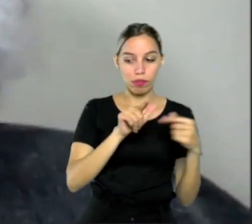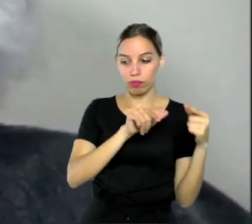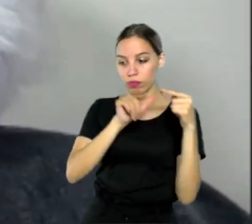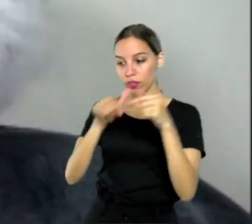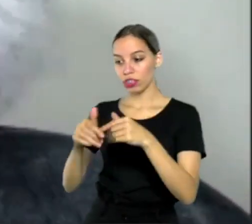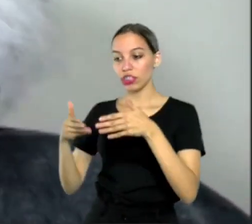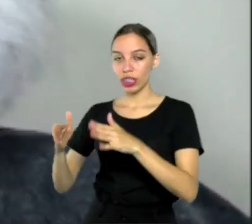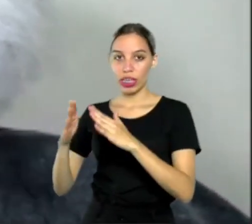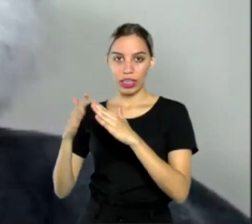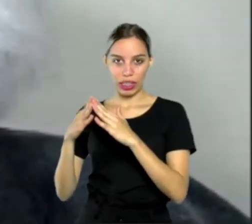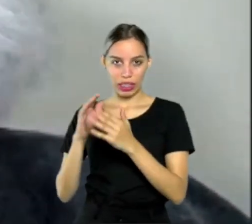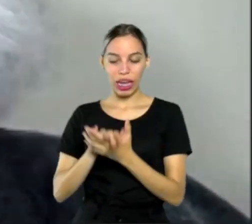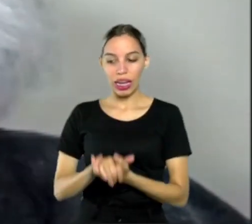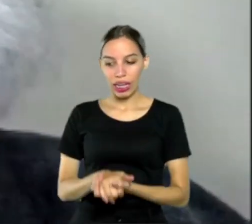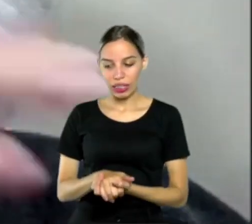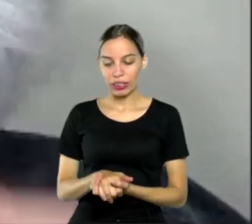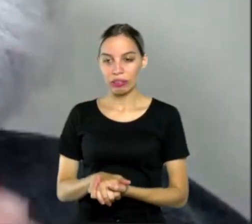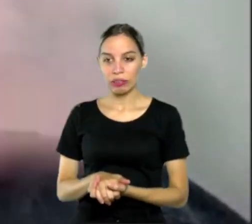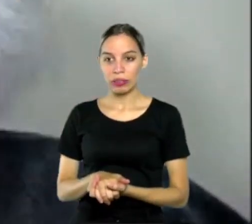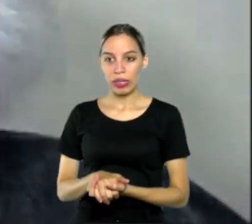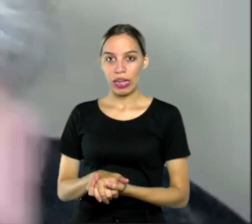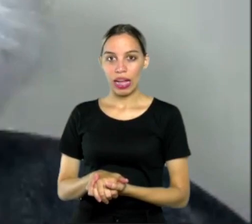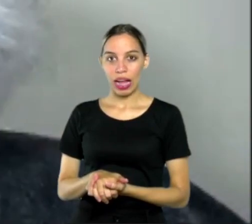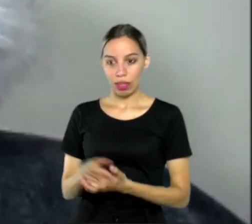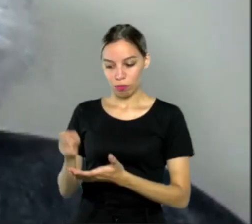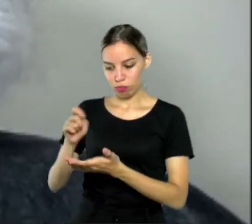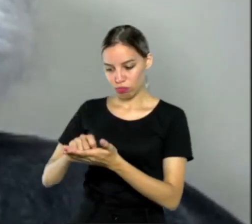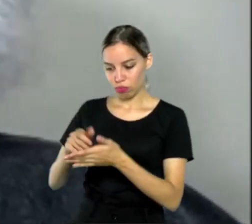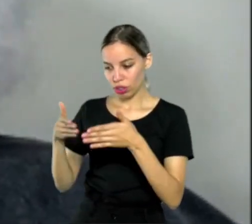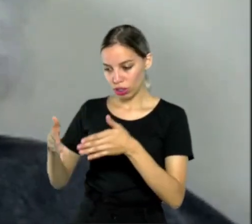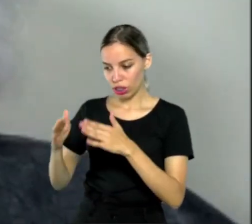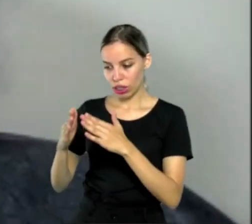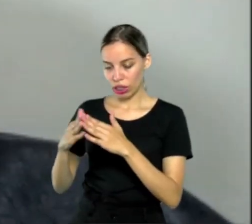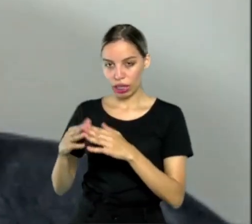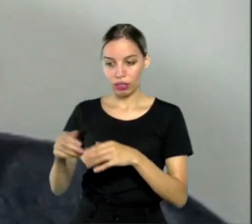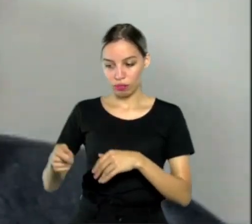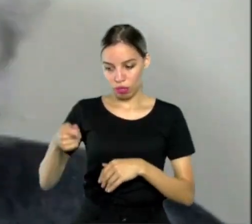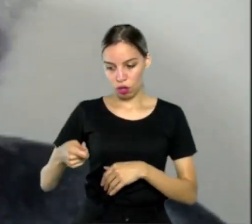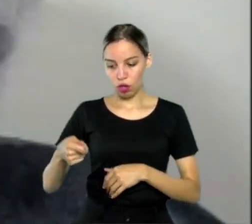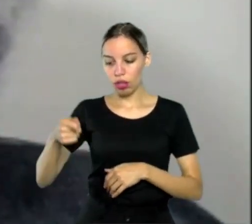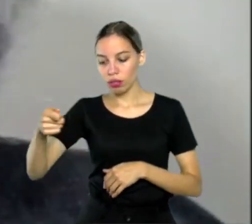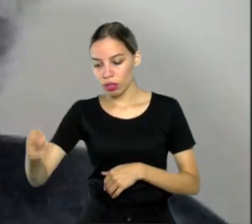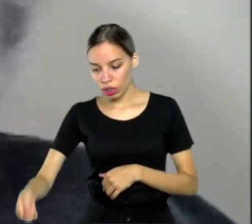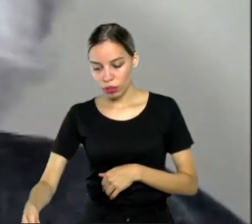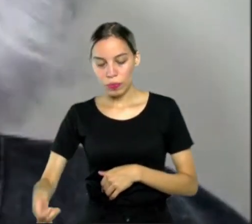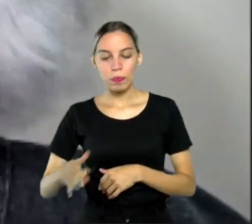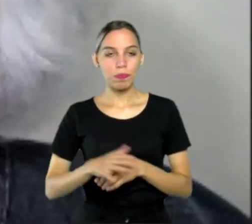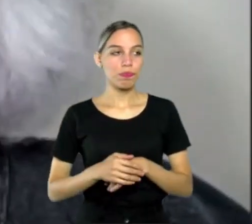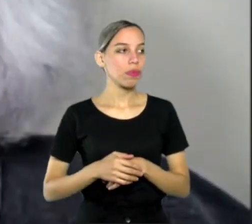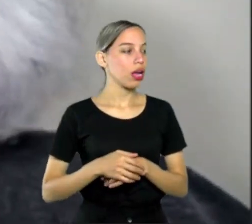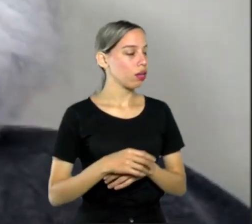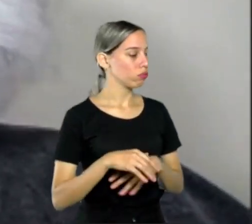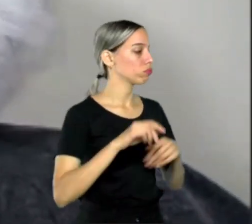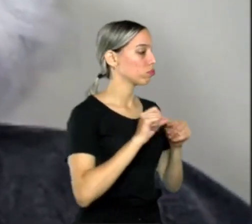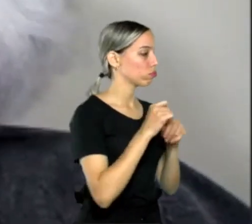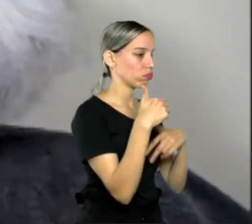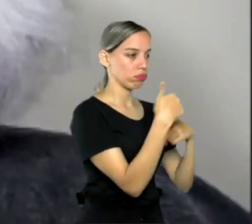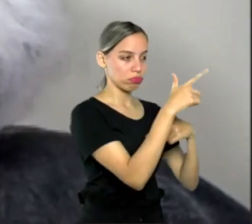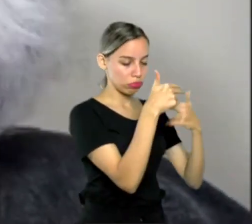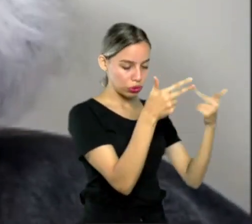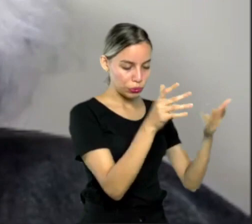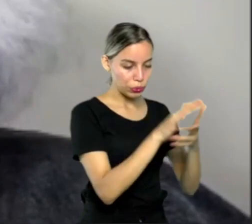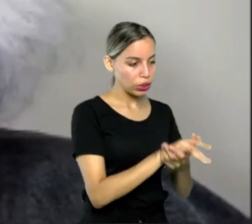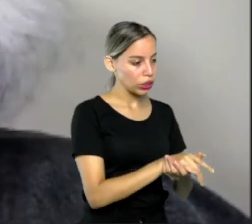Mas aquilo me inspirou um poema que é dos que eu mais gosto, chama Sofreguidão, eu não sei se está nesses livros. Fala, a